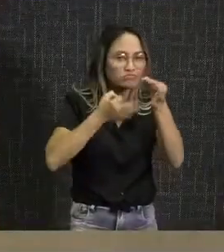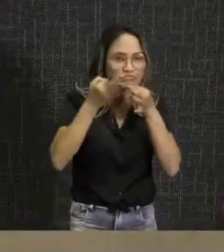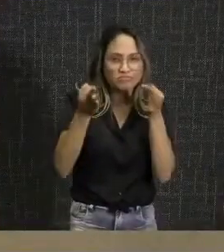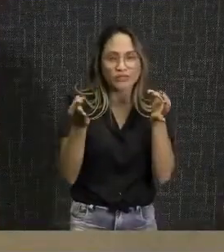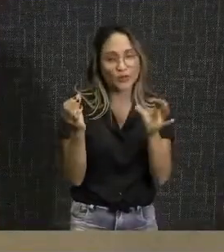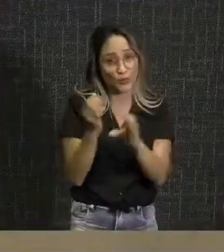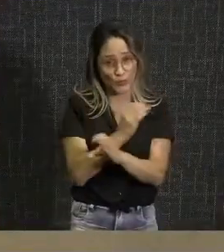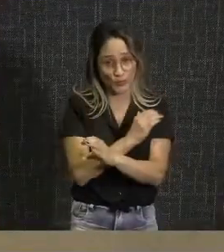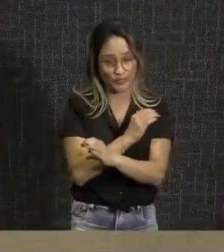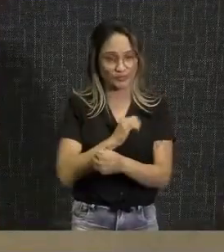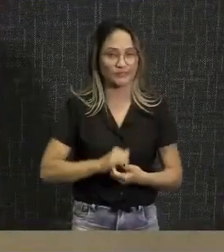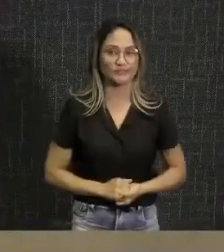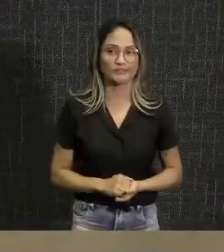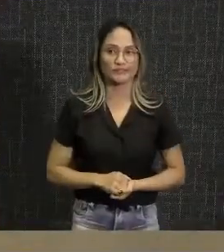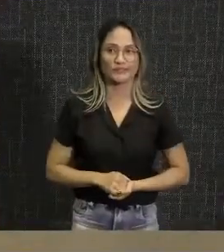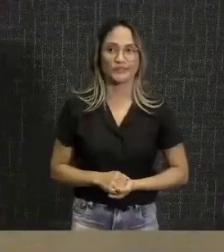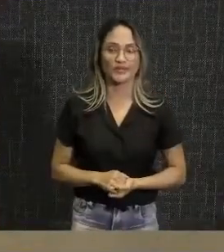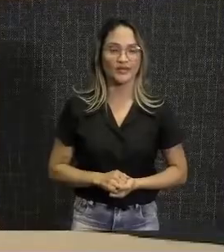fechamento.